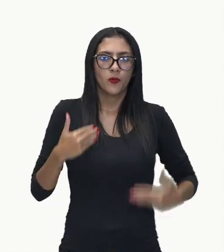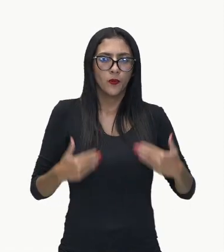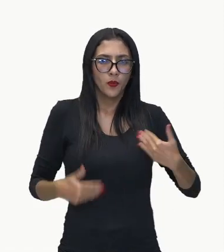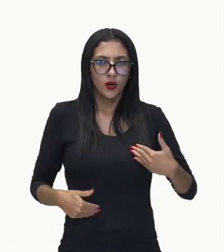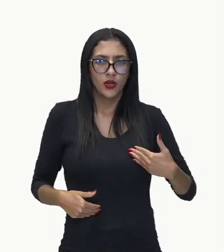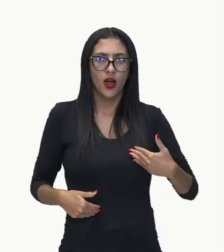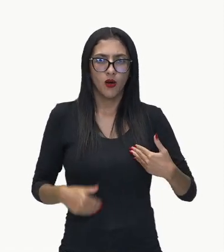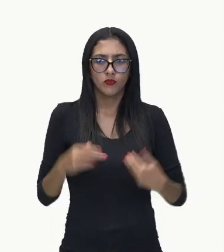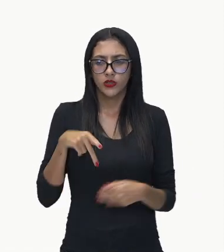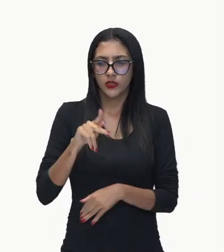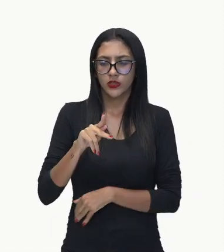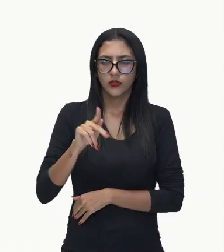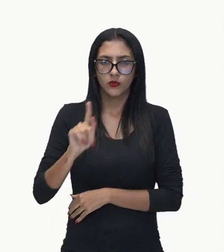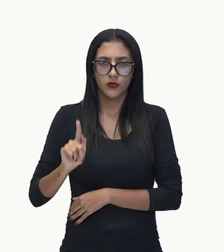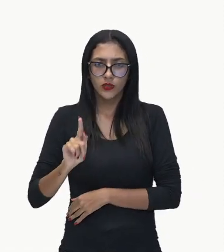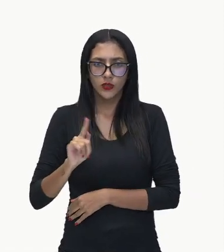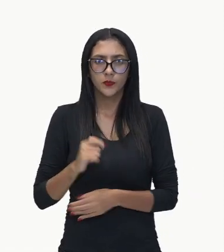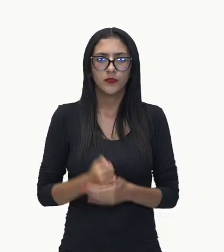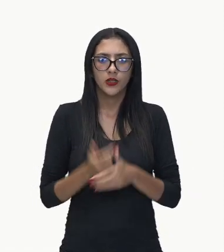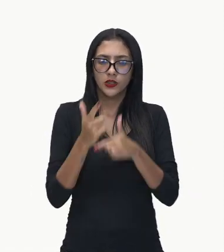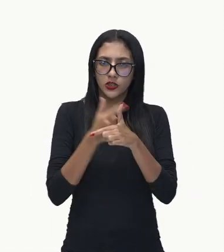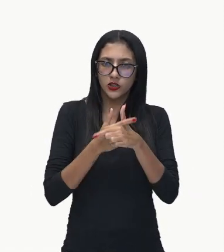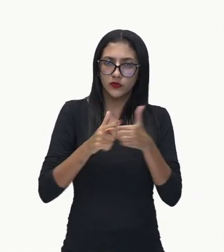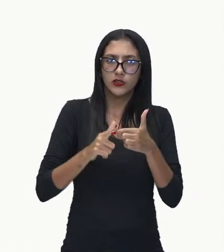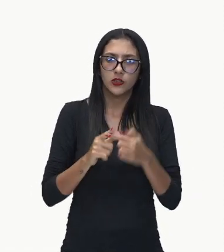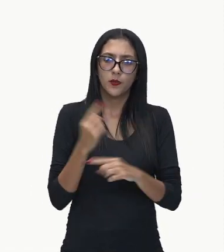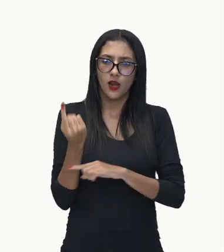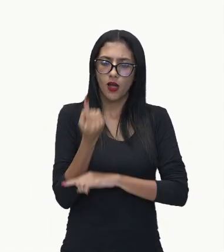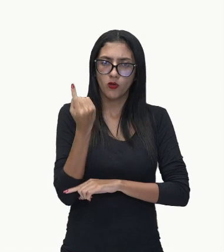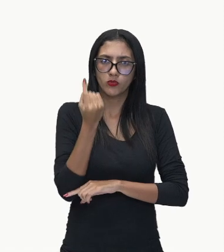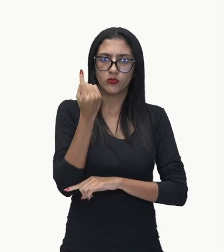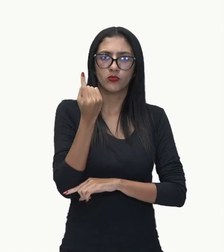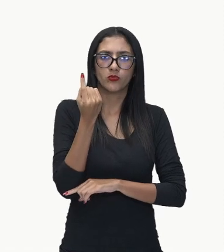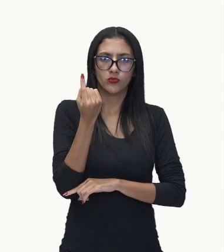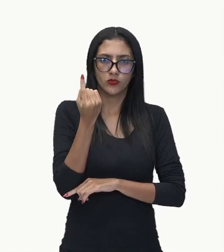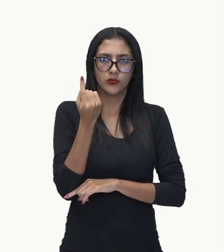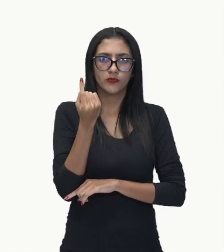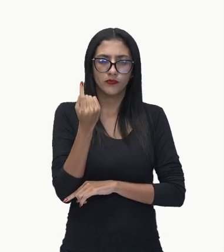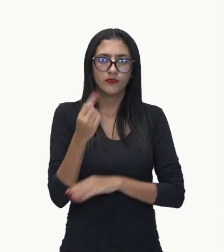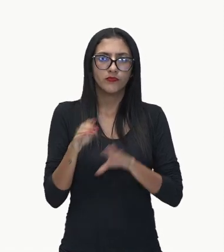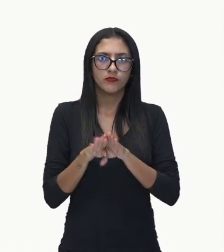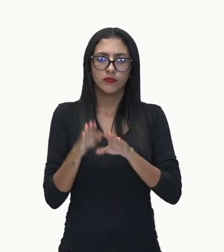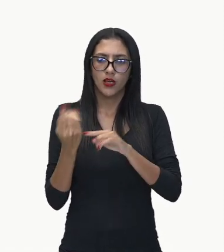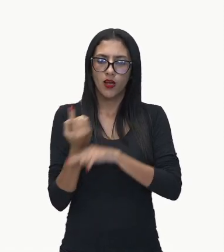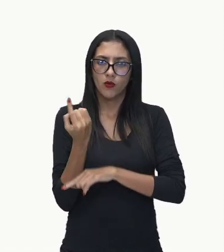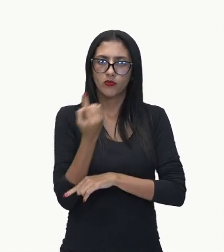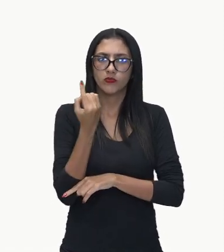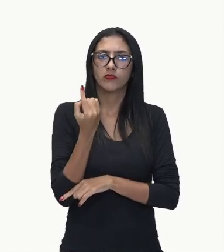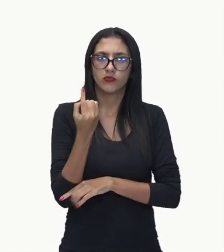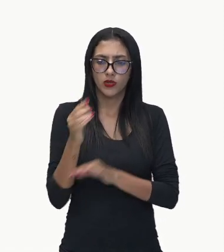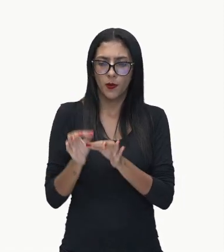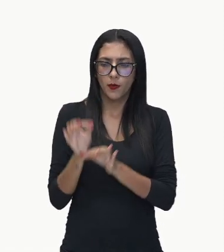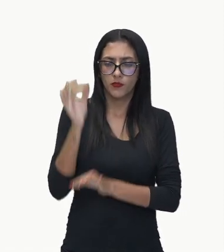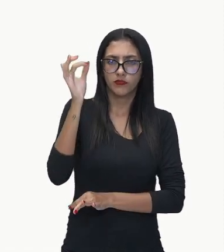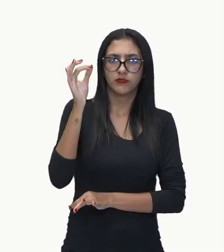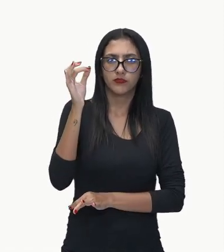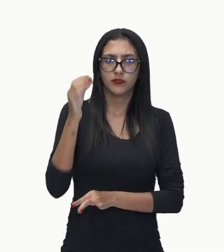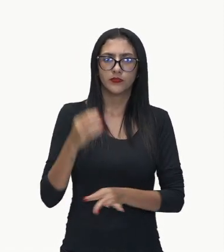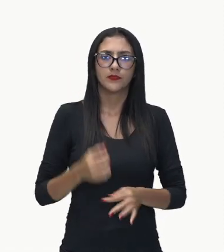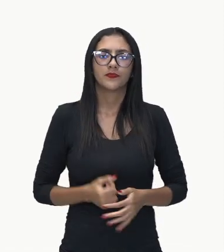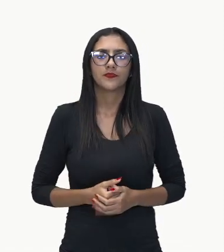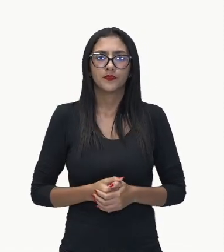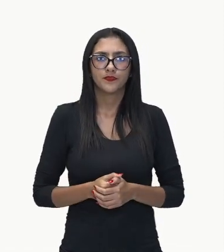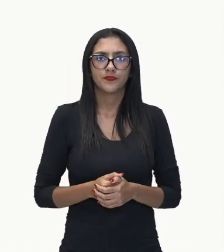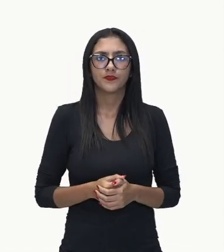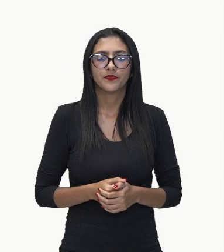em quilogramas, dividido pela altura dada em metros ao quadrado. E aí eu trouxe numa